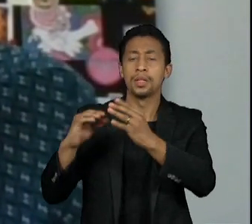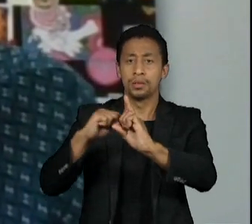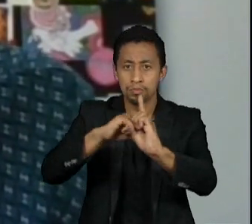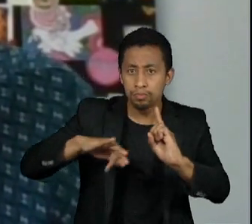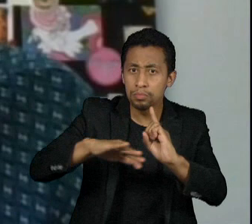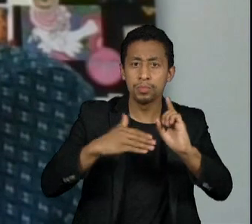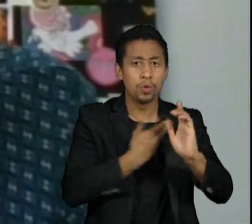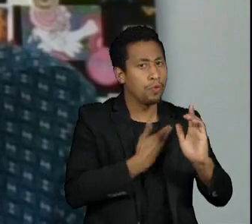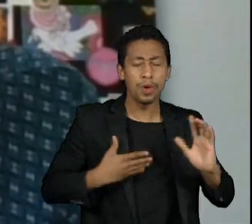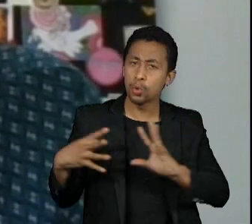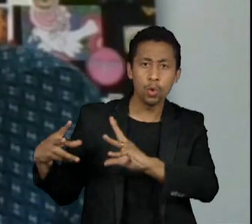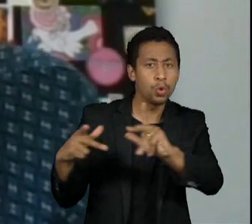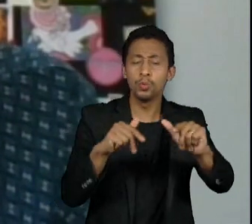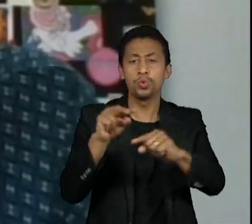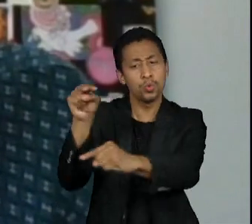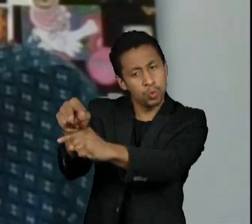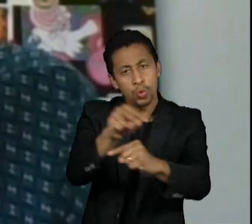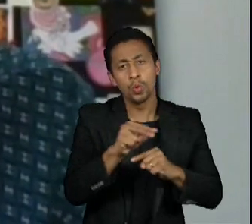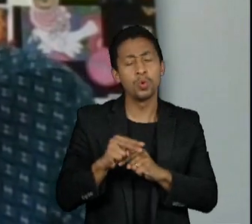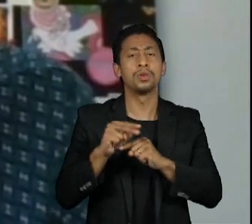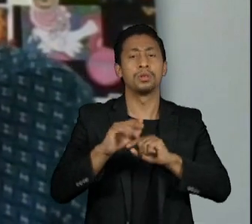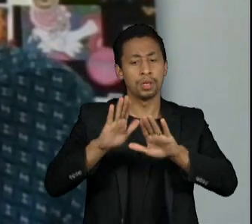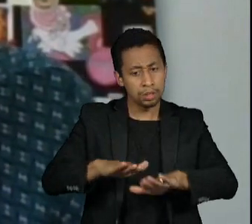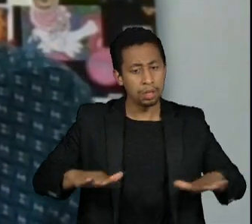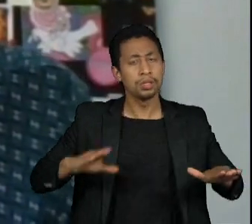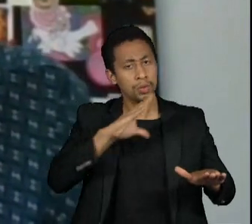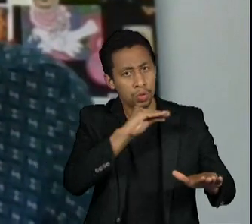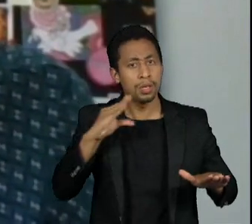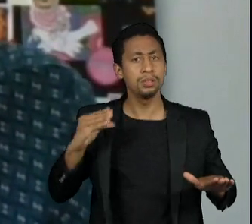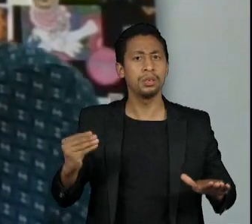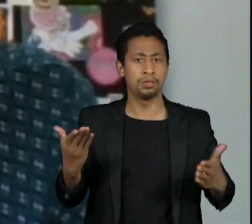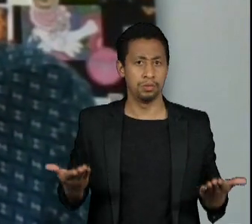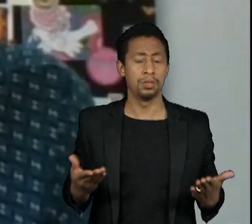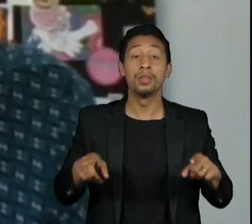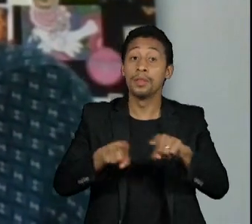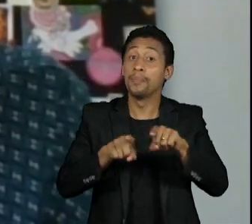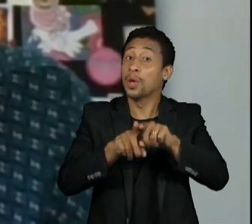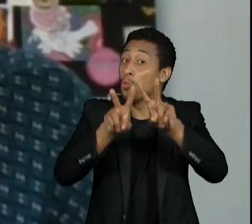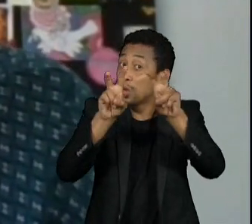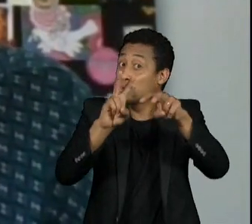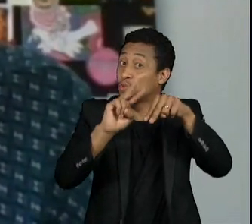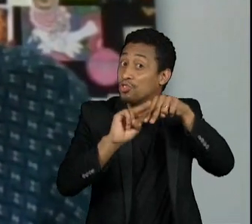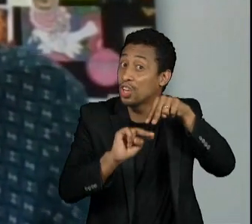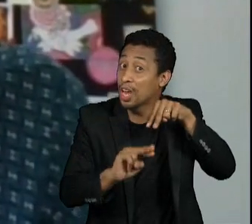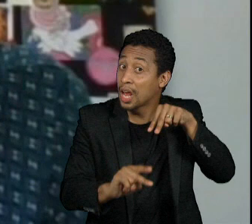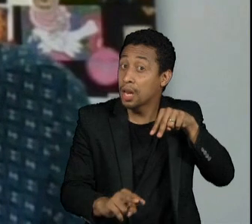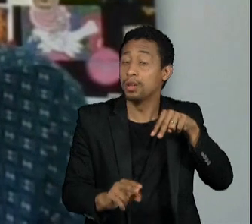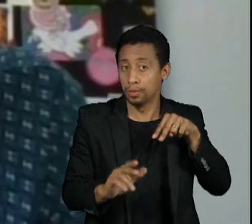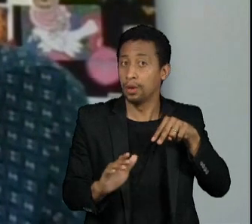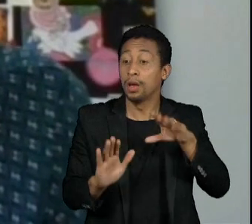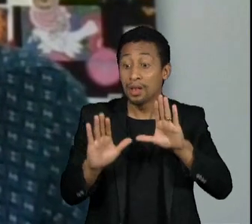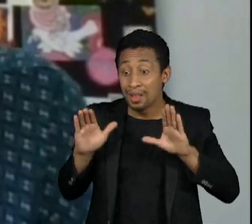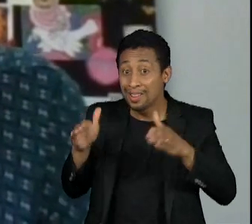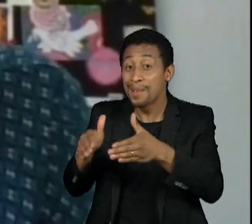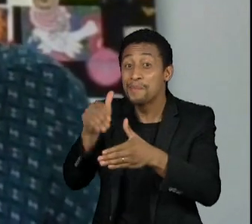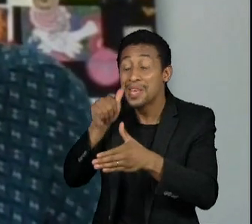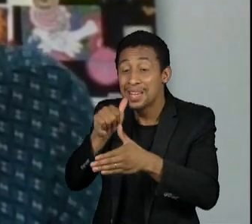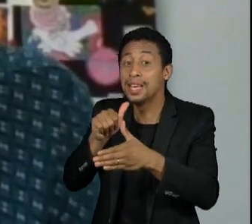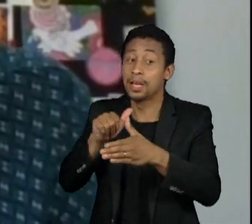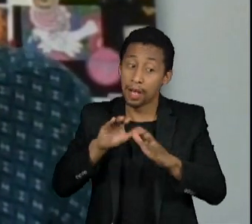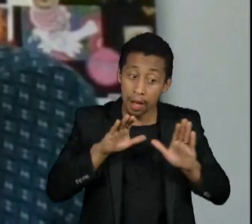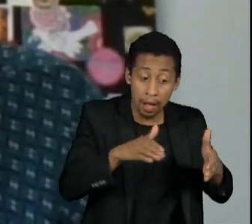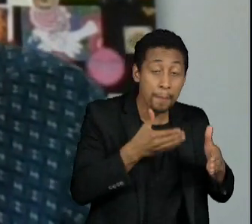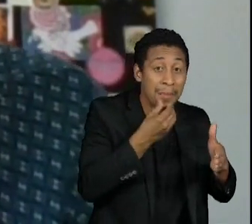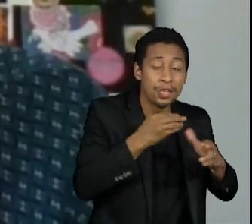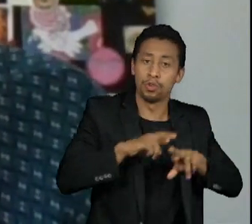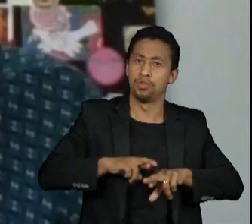e adolescentes. E se a gente pensar na perspectiva de gênero, tem algumas necessidades que são mais específicas das meninas, dos meninos, das